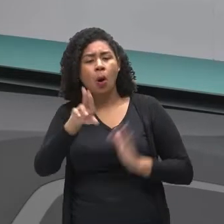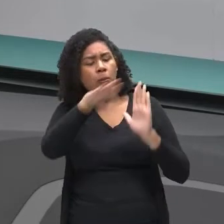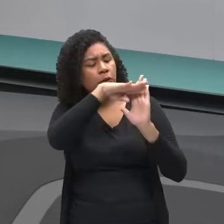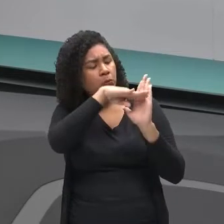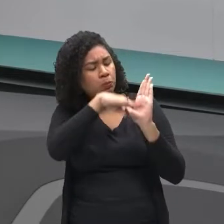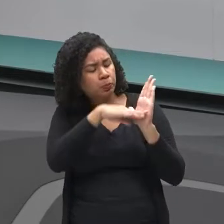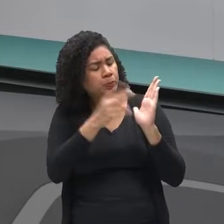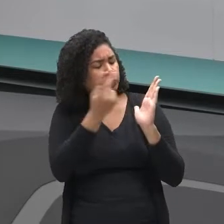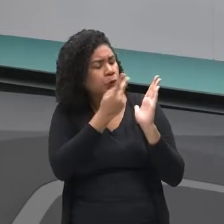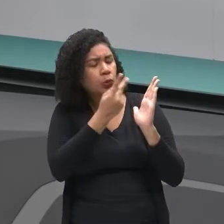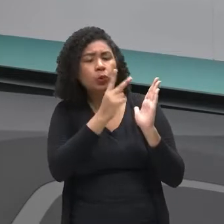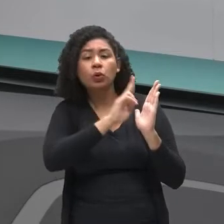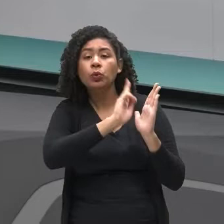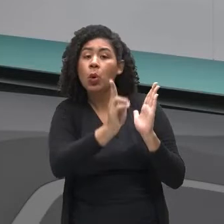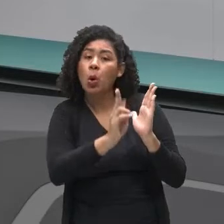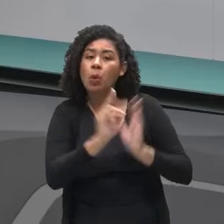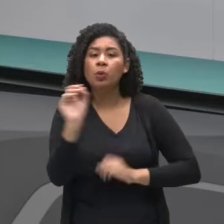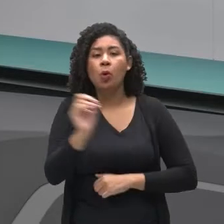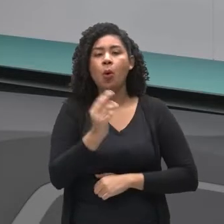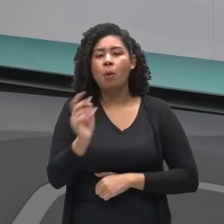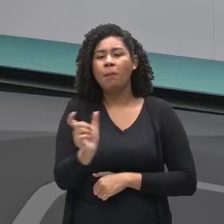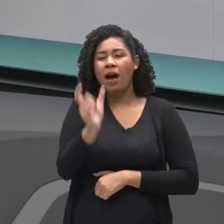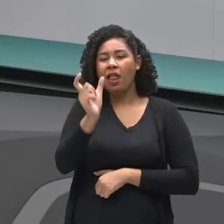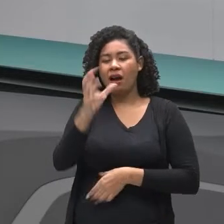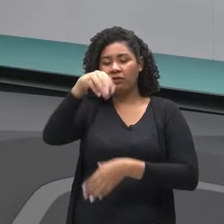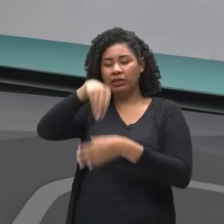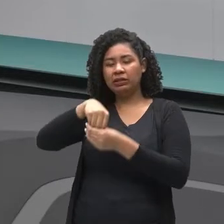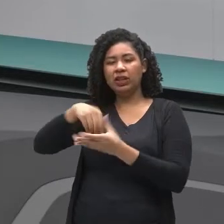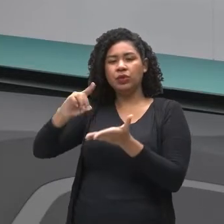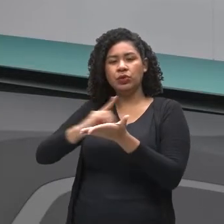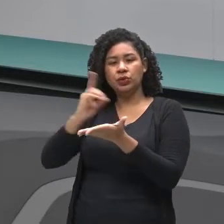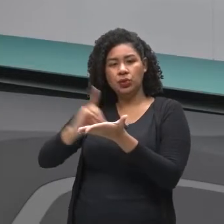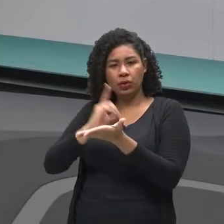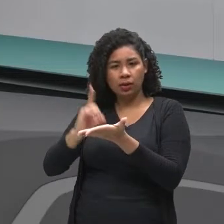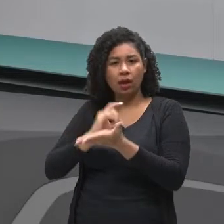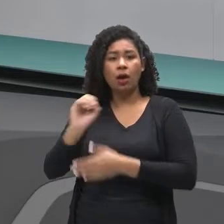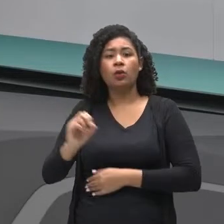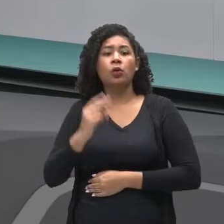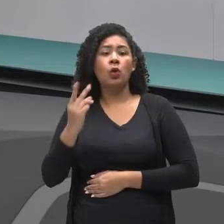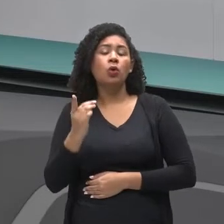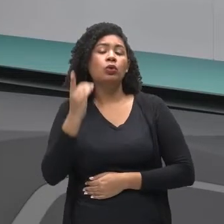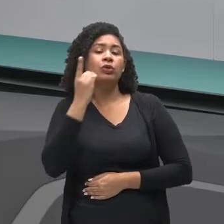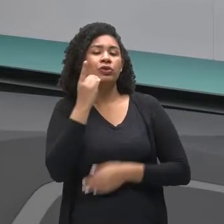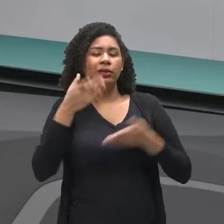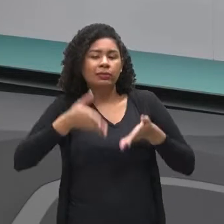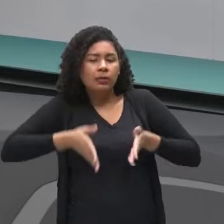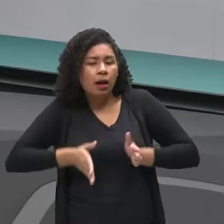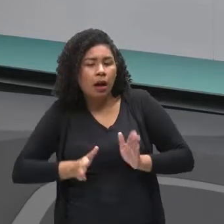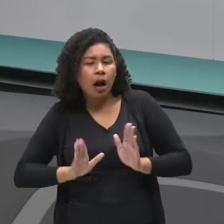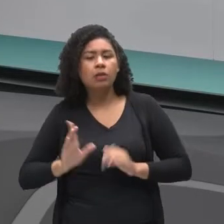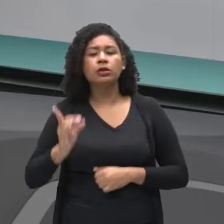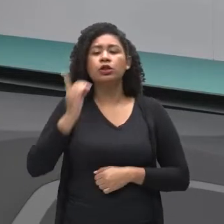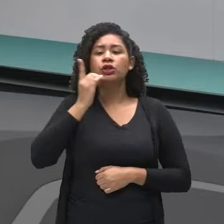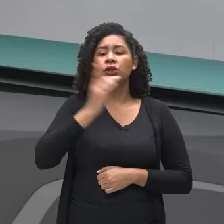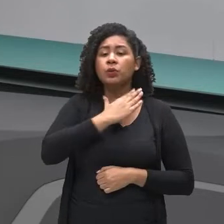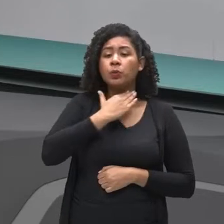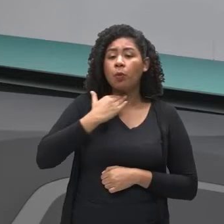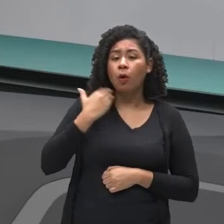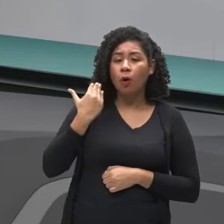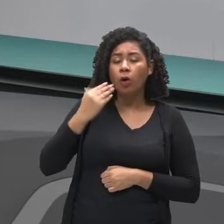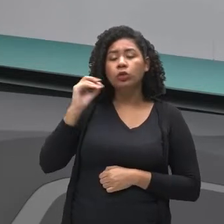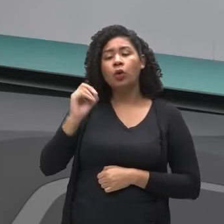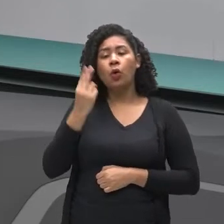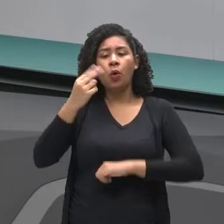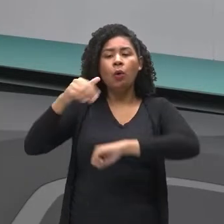palavra no dicionário, uma data de nascimento ou de falecimento numa biografia, um endereço ou